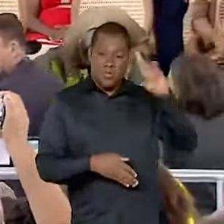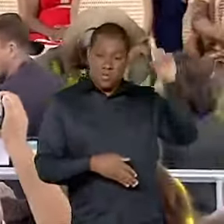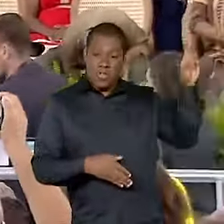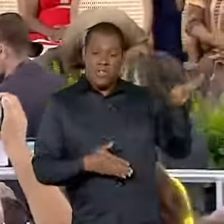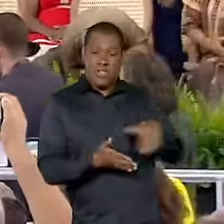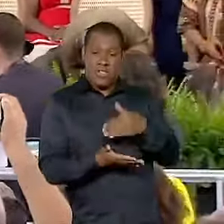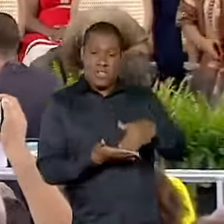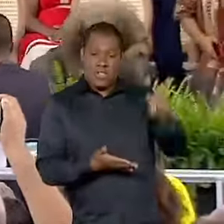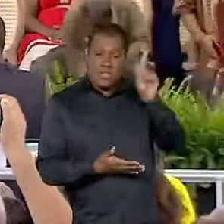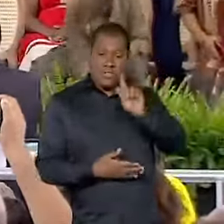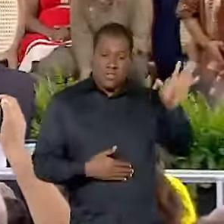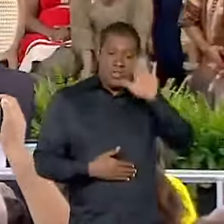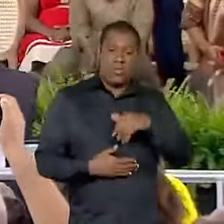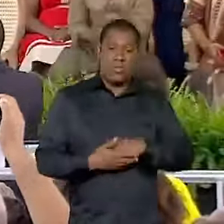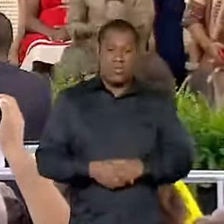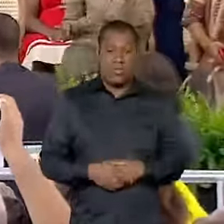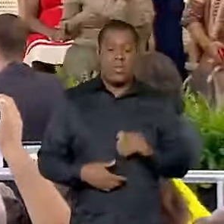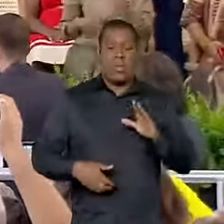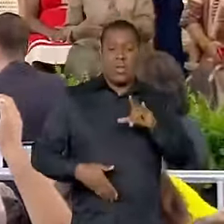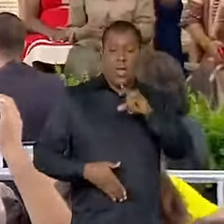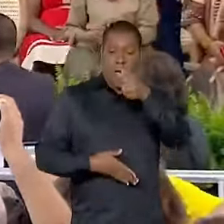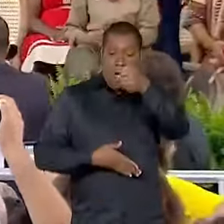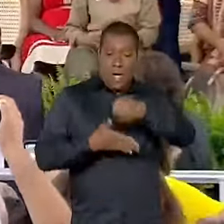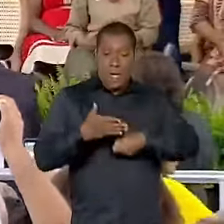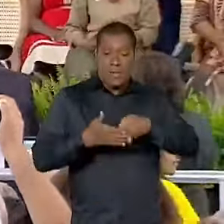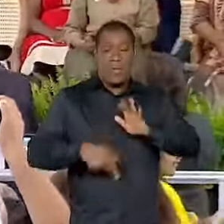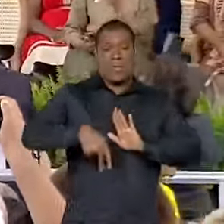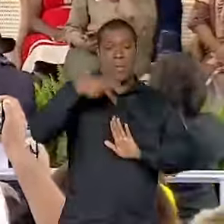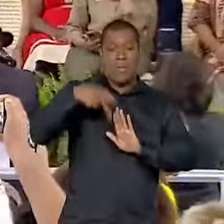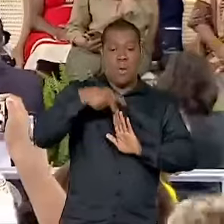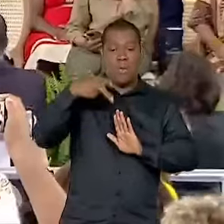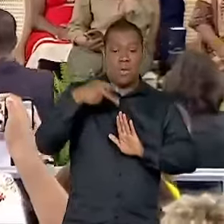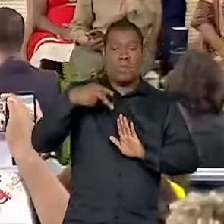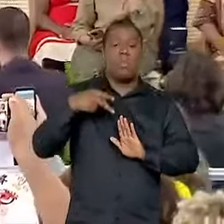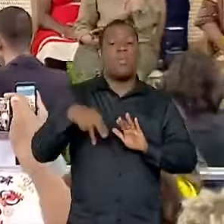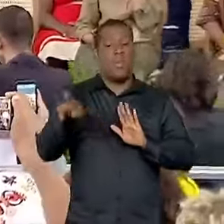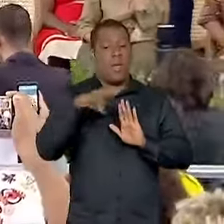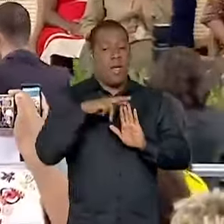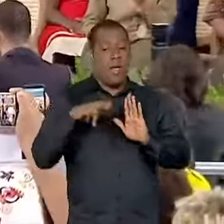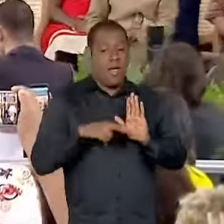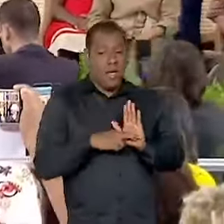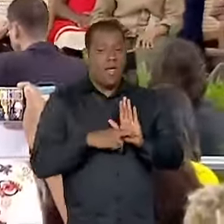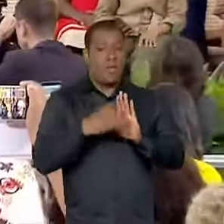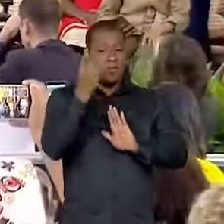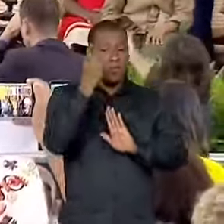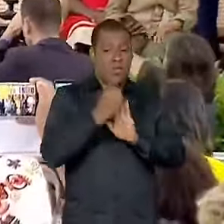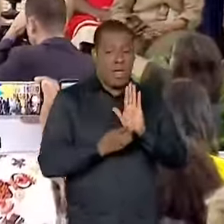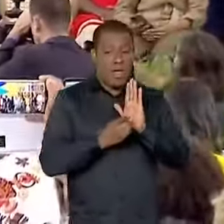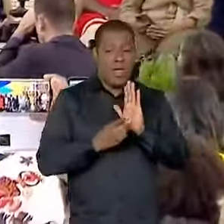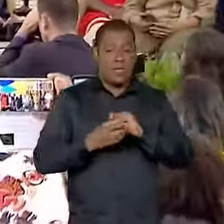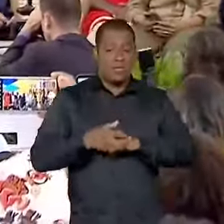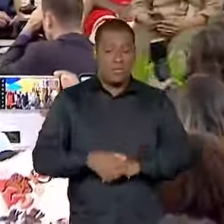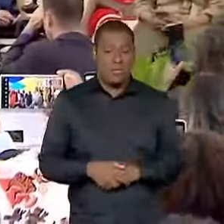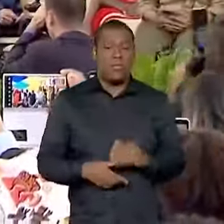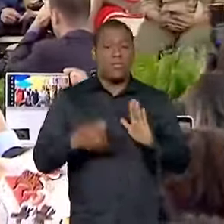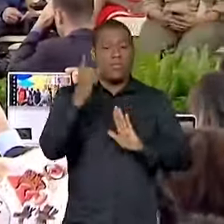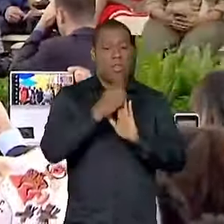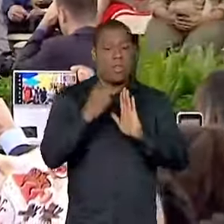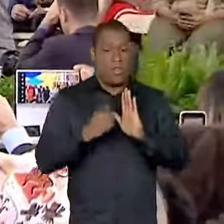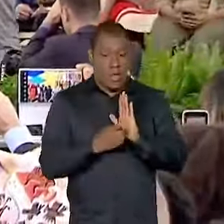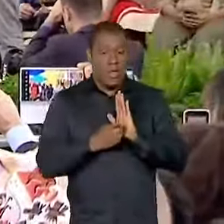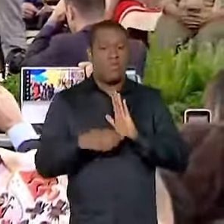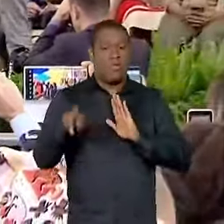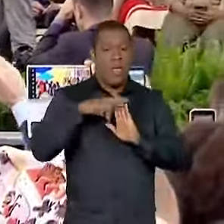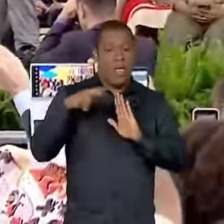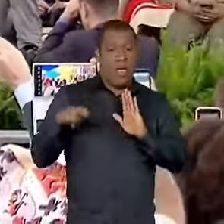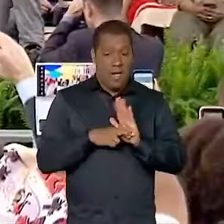em assinatura de portaria ministerial de regulamentação do decreto, estabelecendo diretrizes